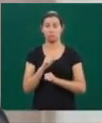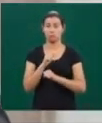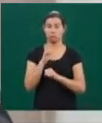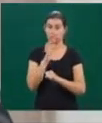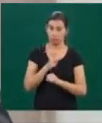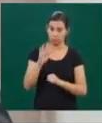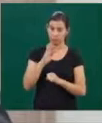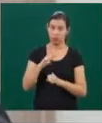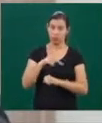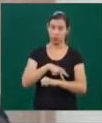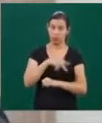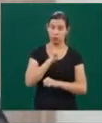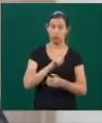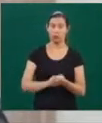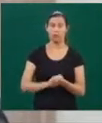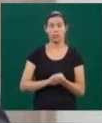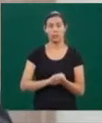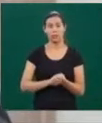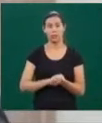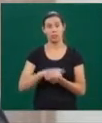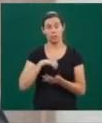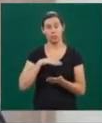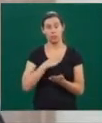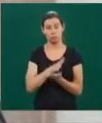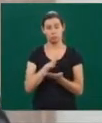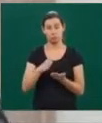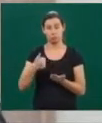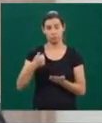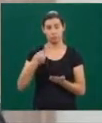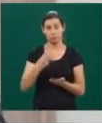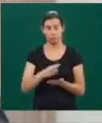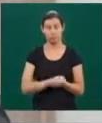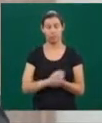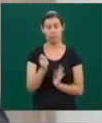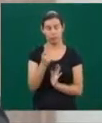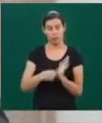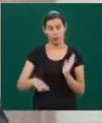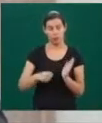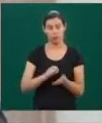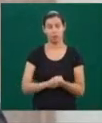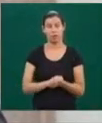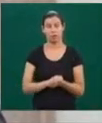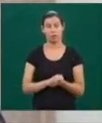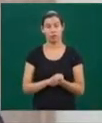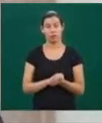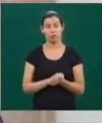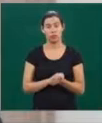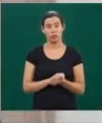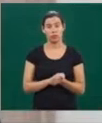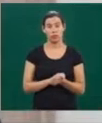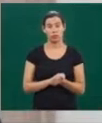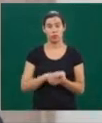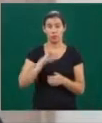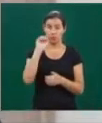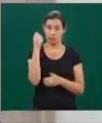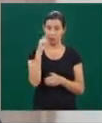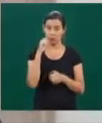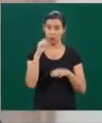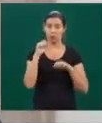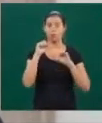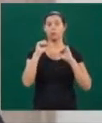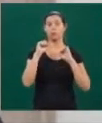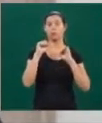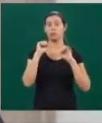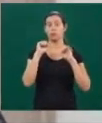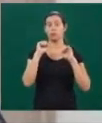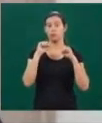todo, são 13 modalidades esportivas. As inscrições devem ser feitas preferencialmente pelas associações atléticas